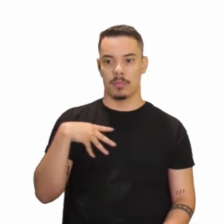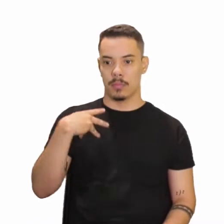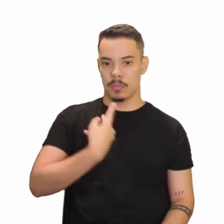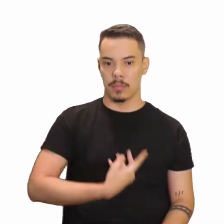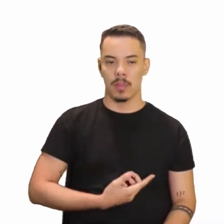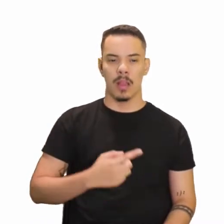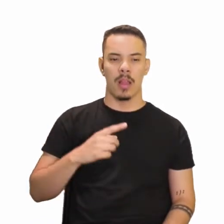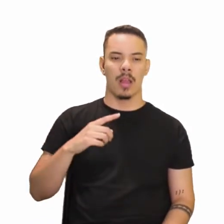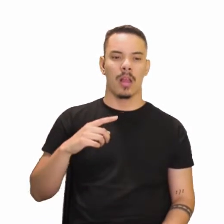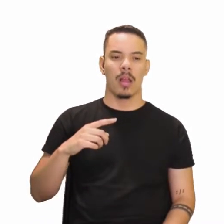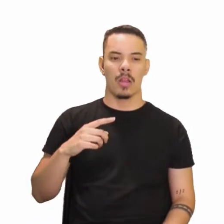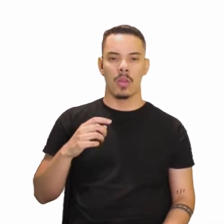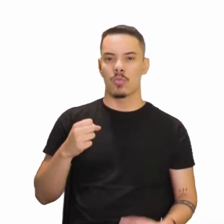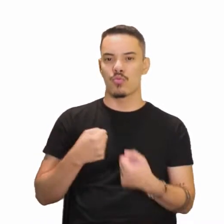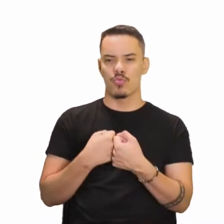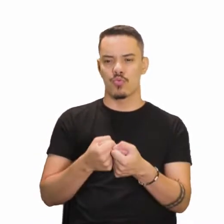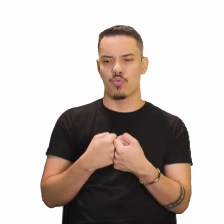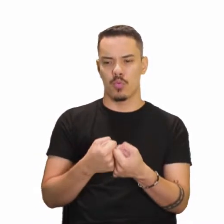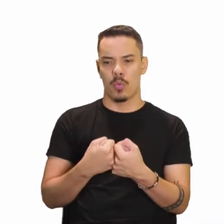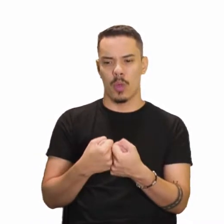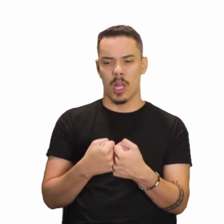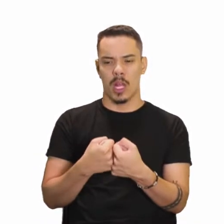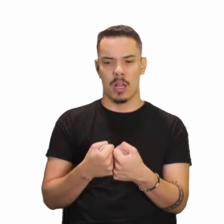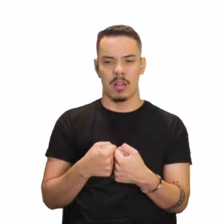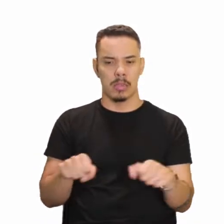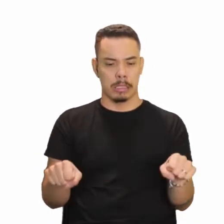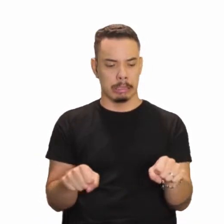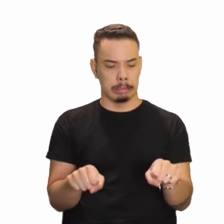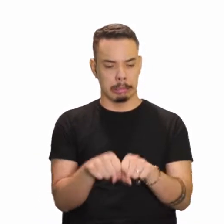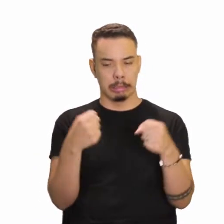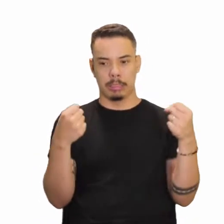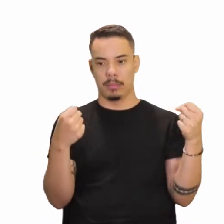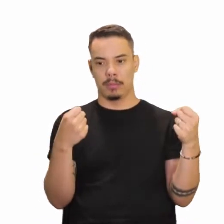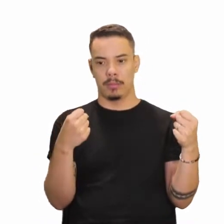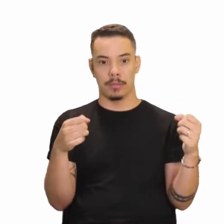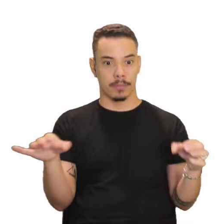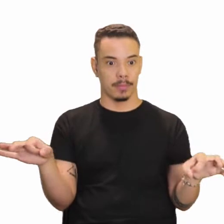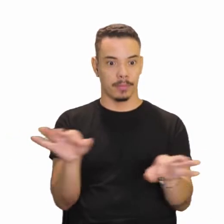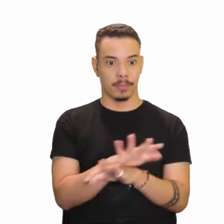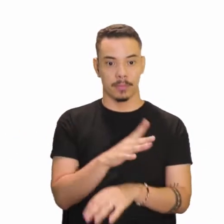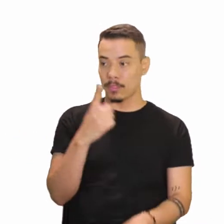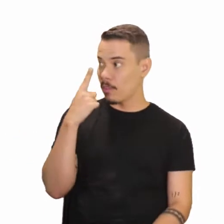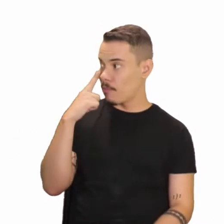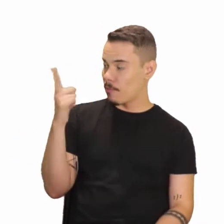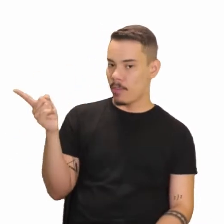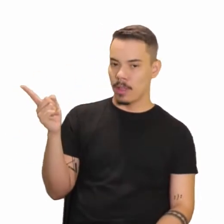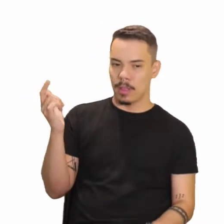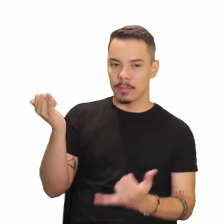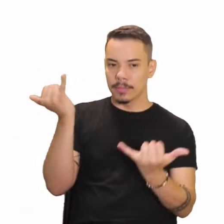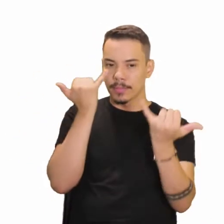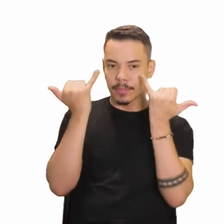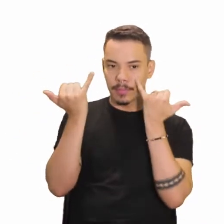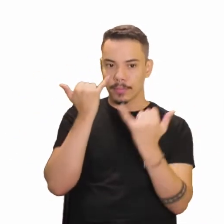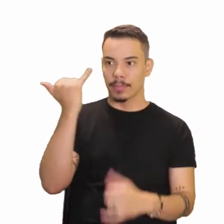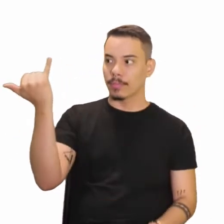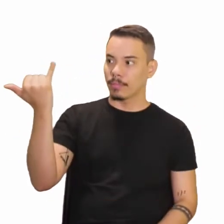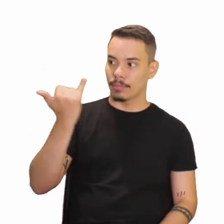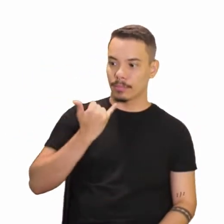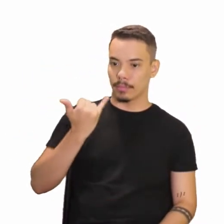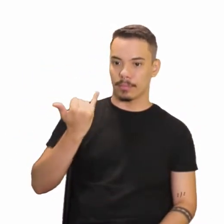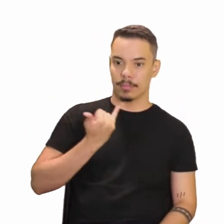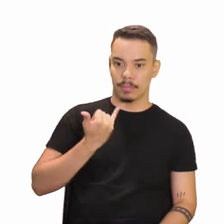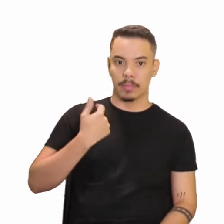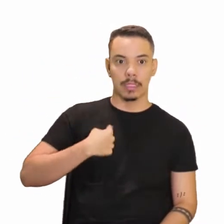joelho pronto aí já é é o que tá escrito aqui ó informação que o narrador dá para você ter